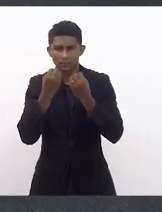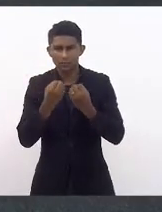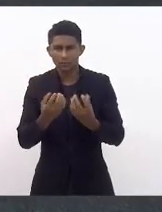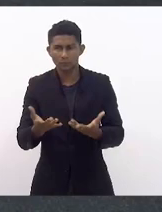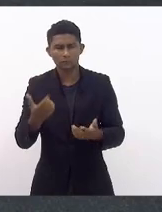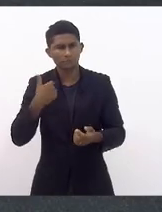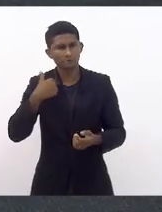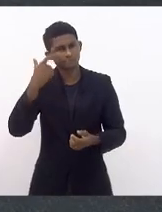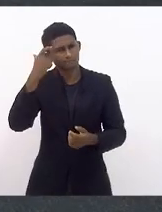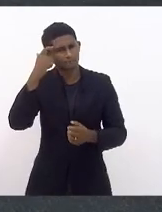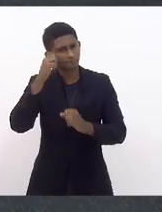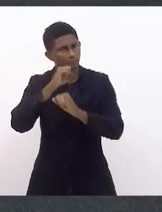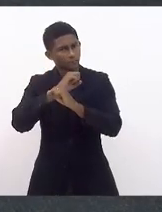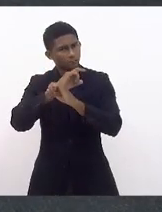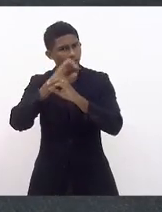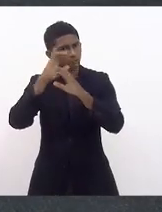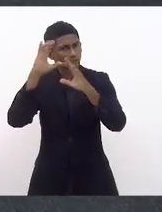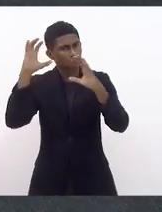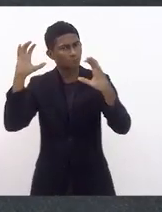esperança,